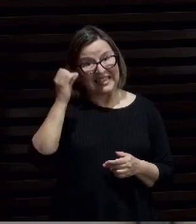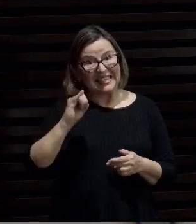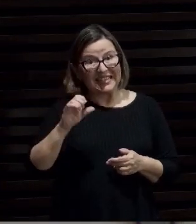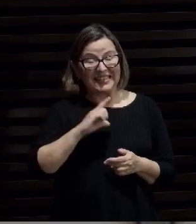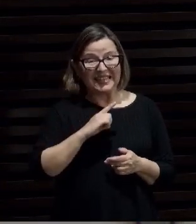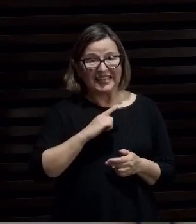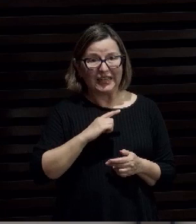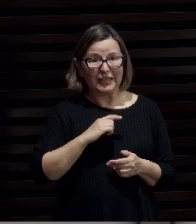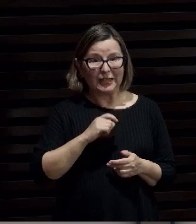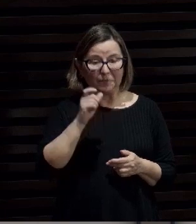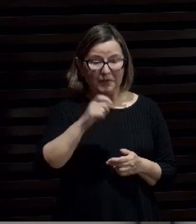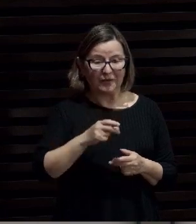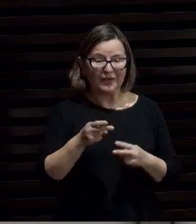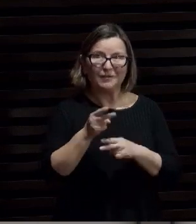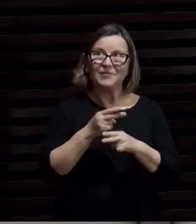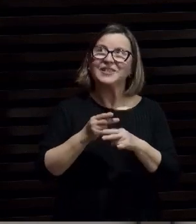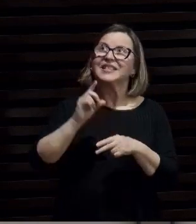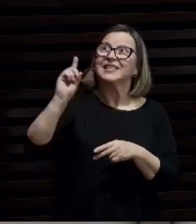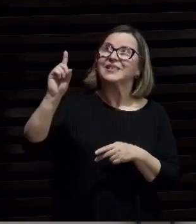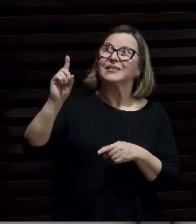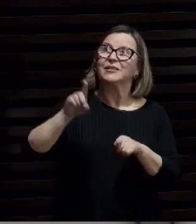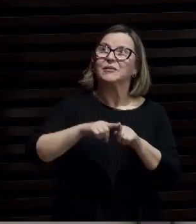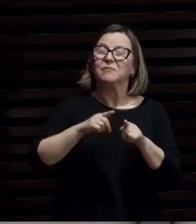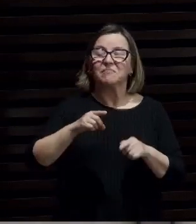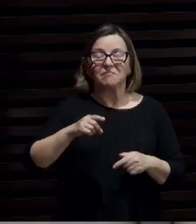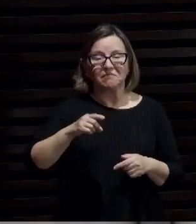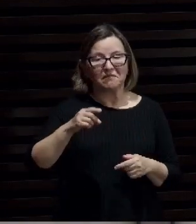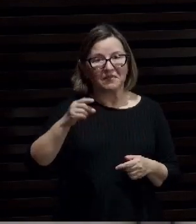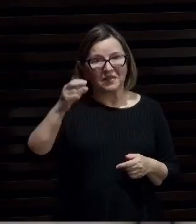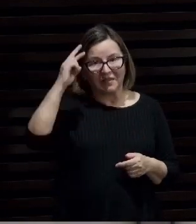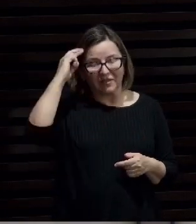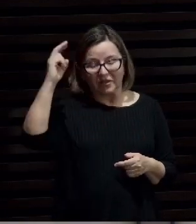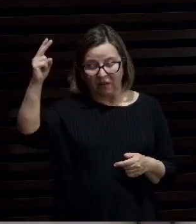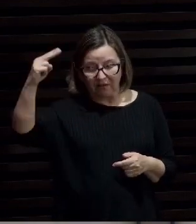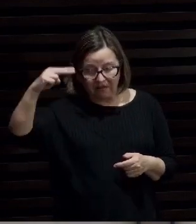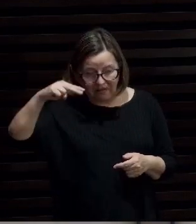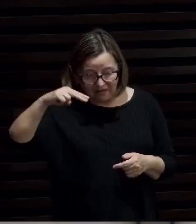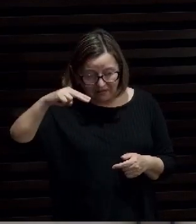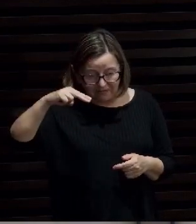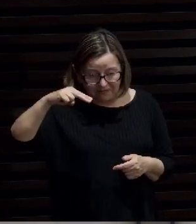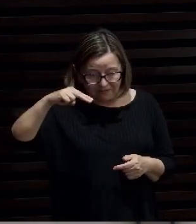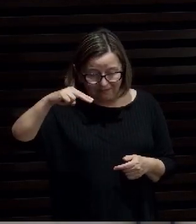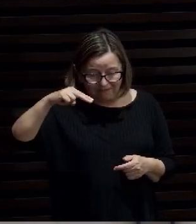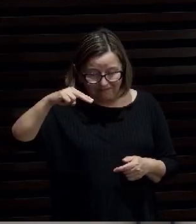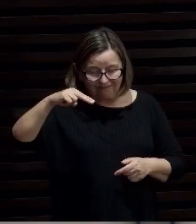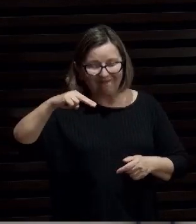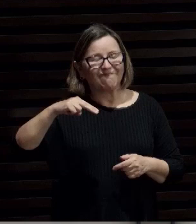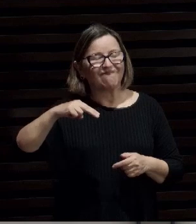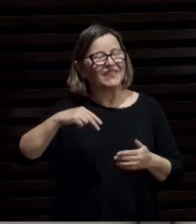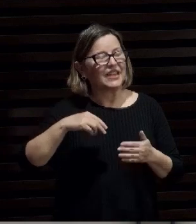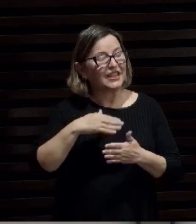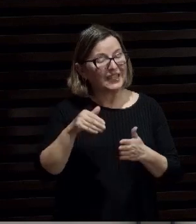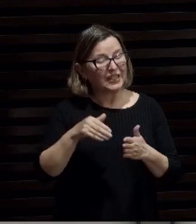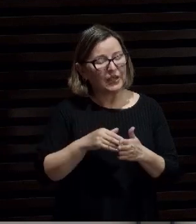busque a Deus. Mas ao olhar ele conclui que todos se extraviaram.